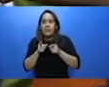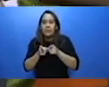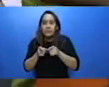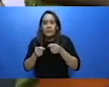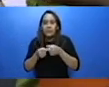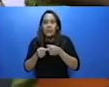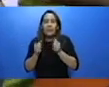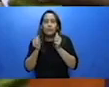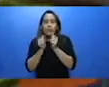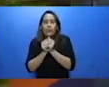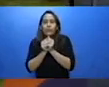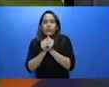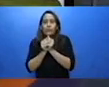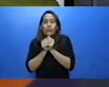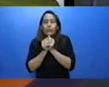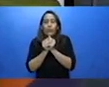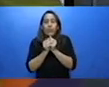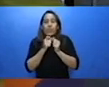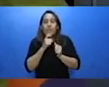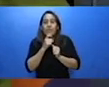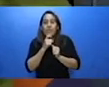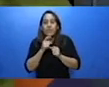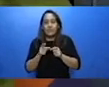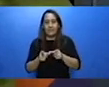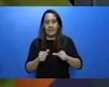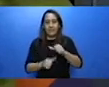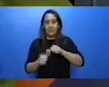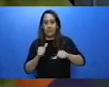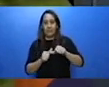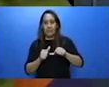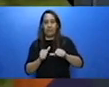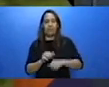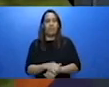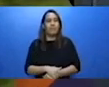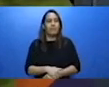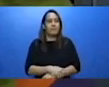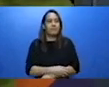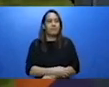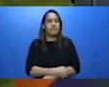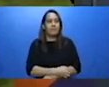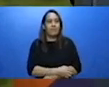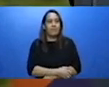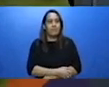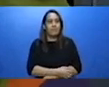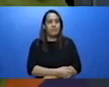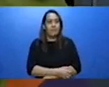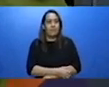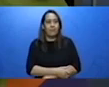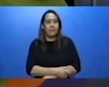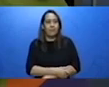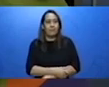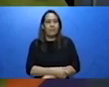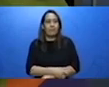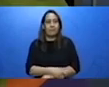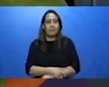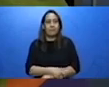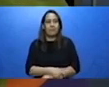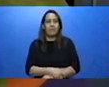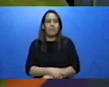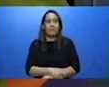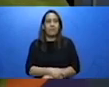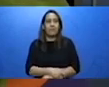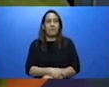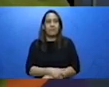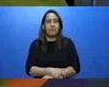congela junto com o barbante. Então o geladinho ali do gelo que congelou o barbante naquela